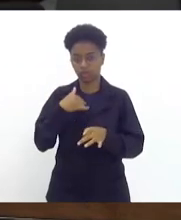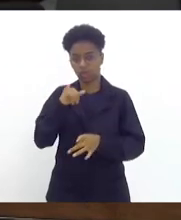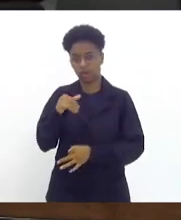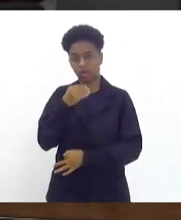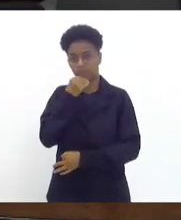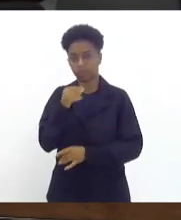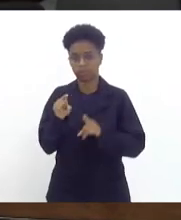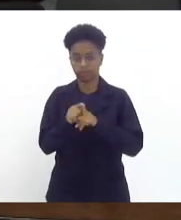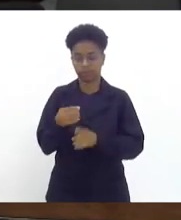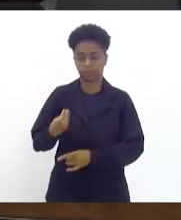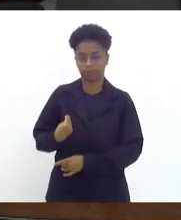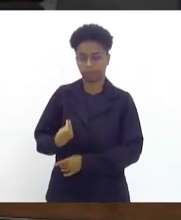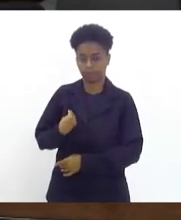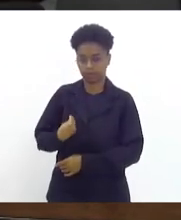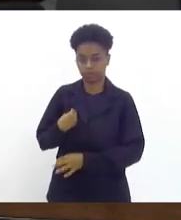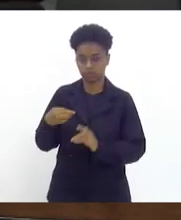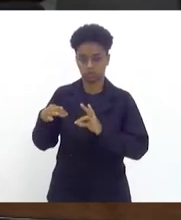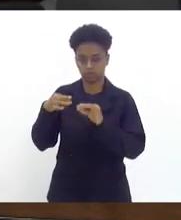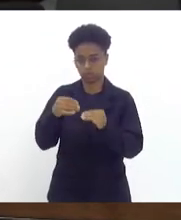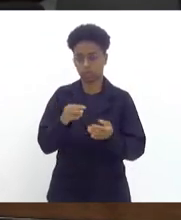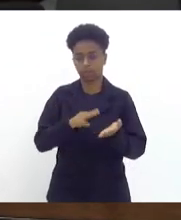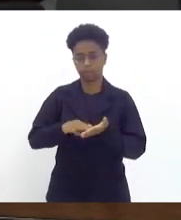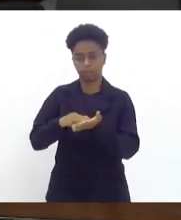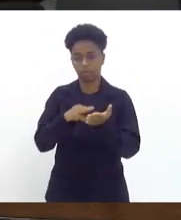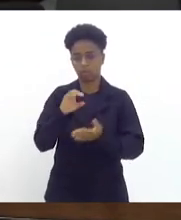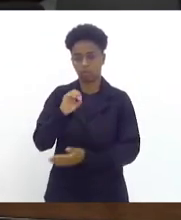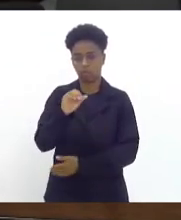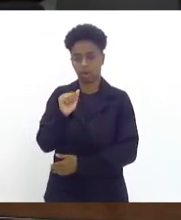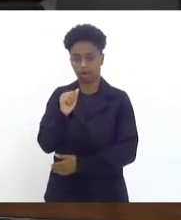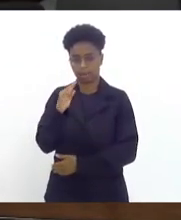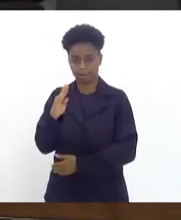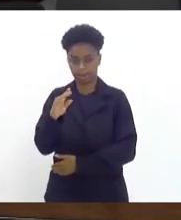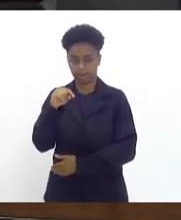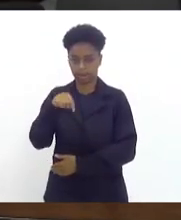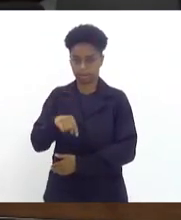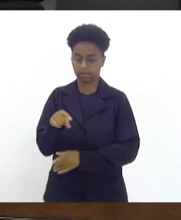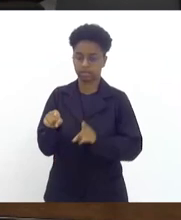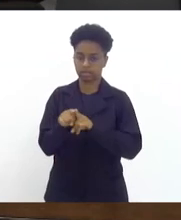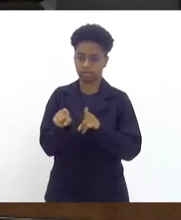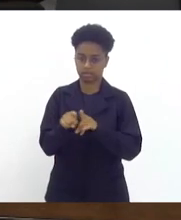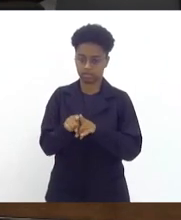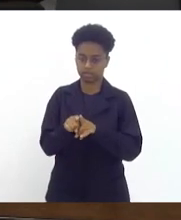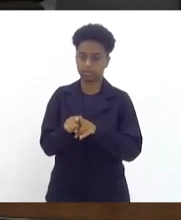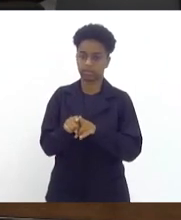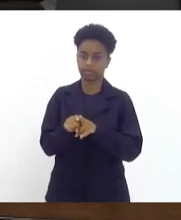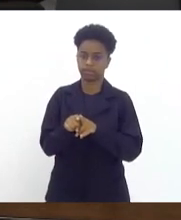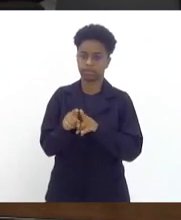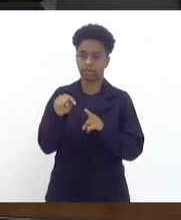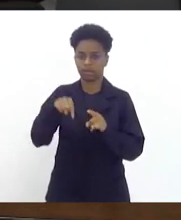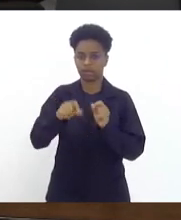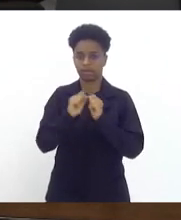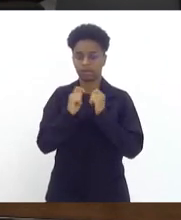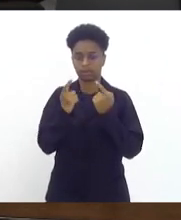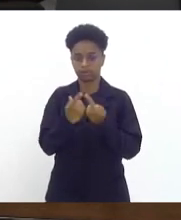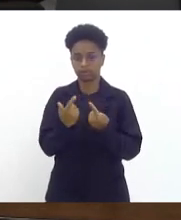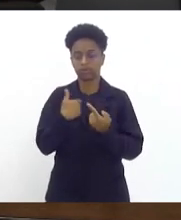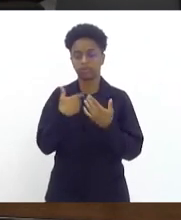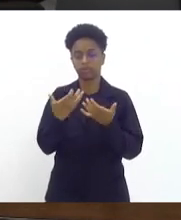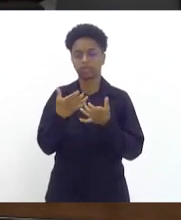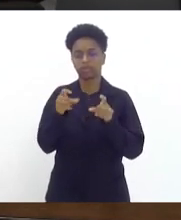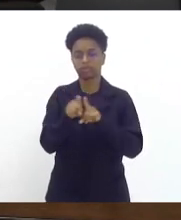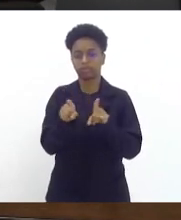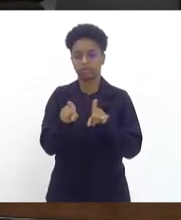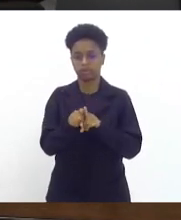a ilustre presença dos membros da OAB aqui nesse recinto e nessa casa Legislativa eu gostaria também de